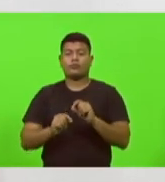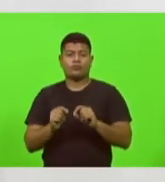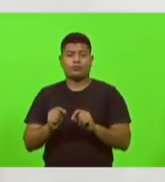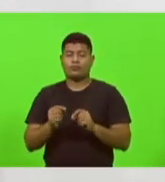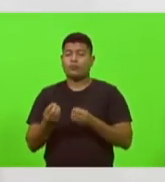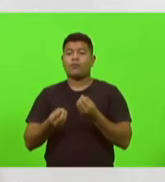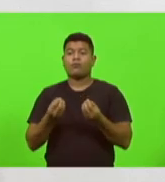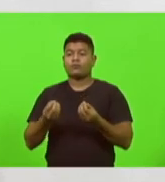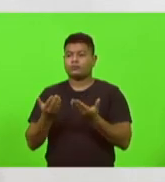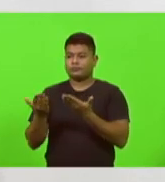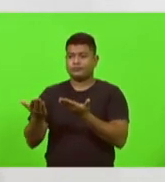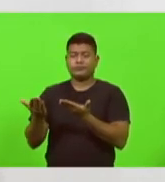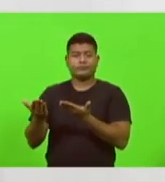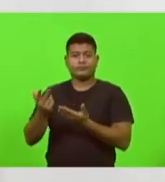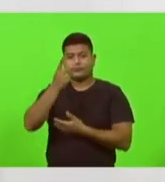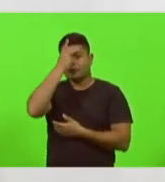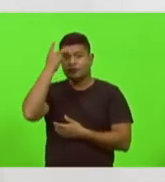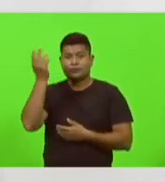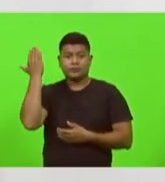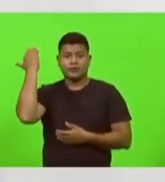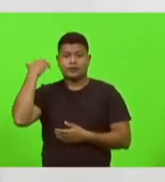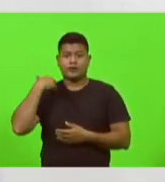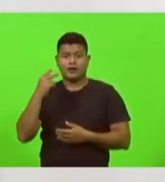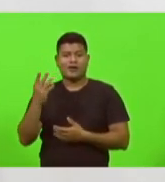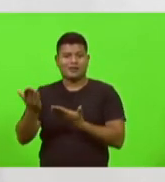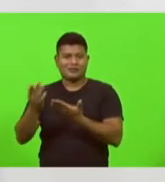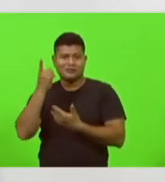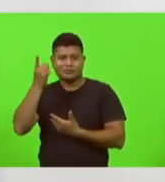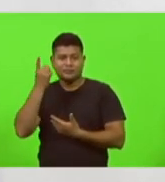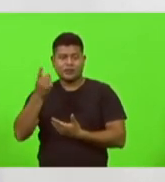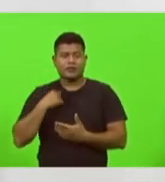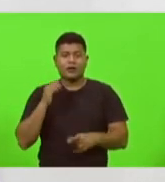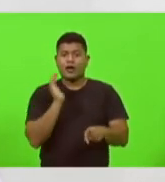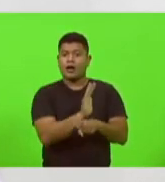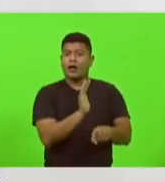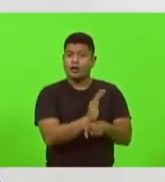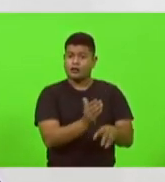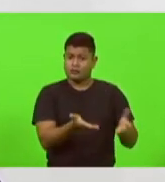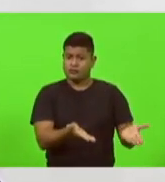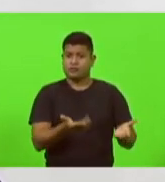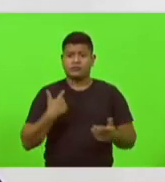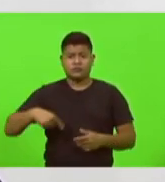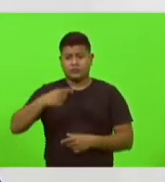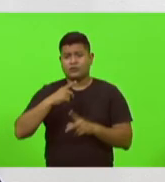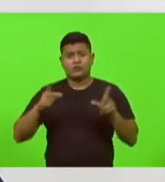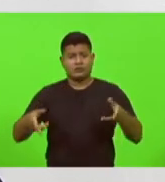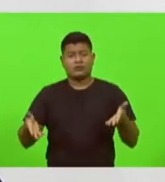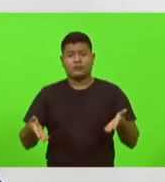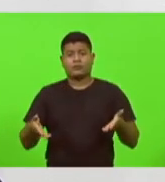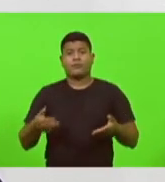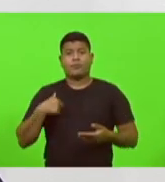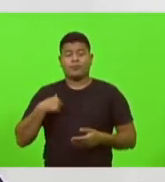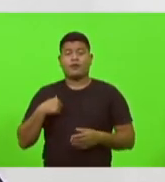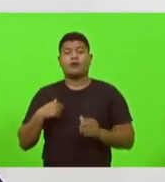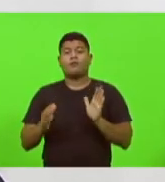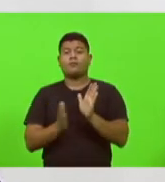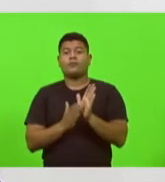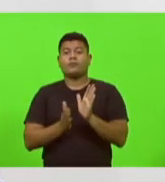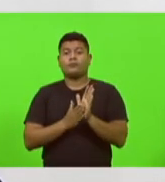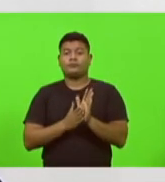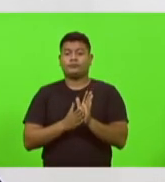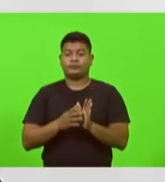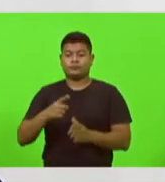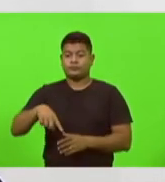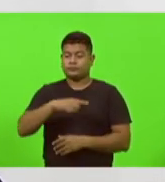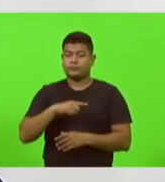elegeram. Então, propus para que a nossa bancada oportunizasse os suplentes. E assim foi